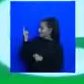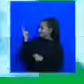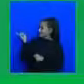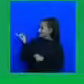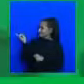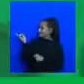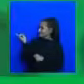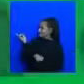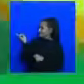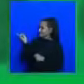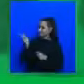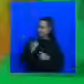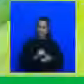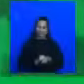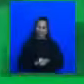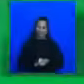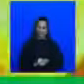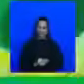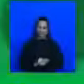Lendo!